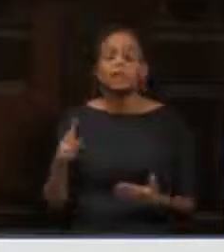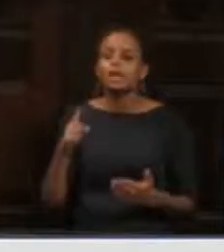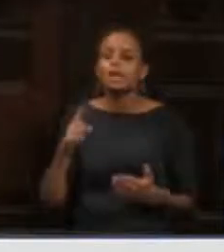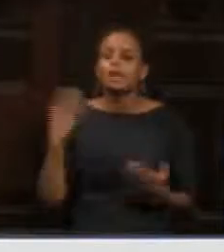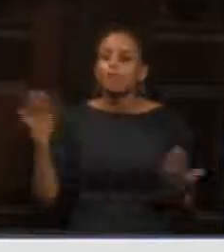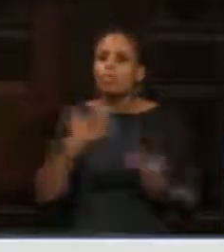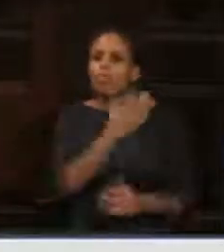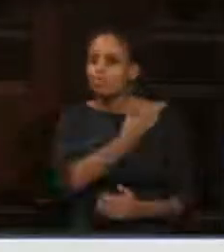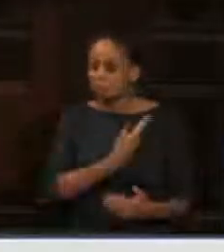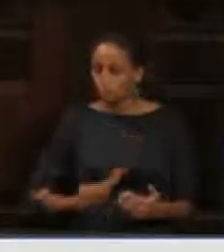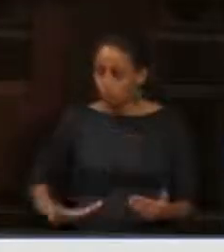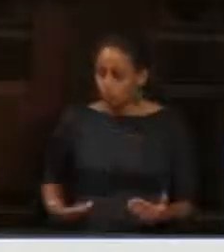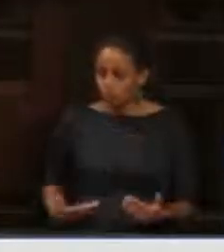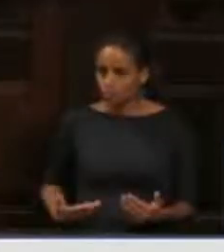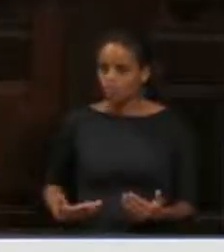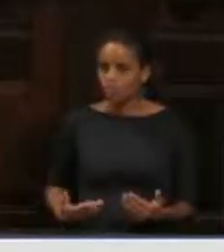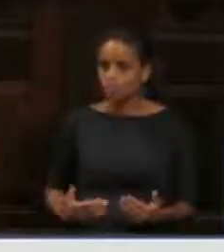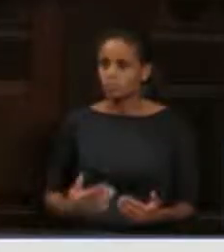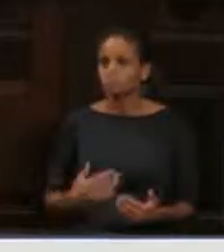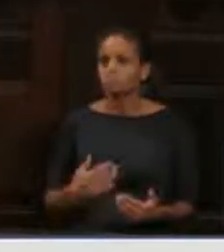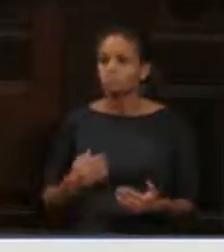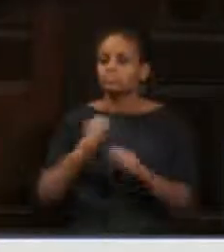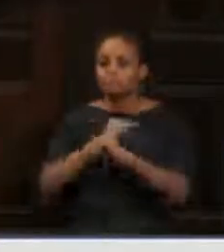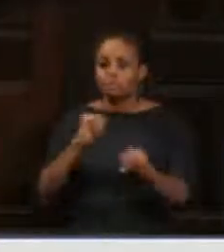países que têm bastante riqueza.